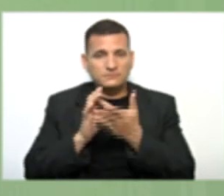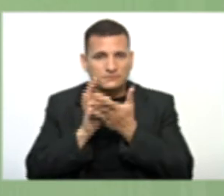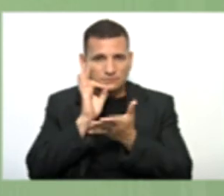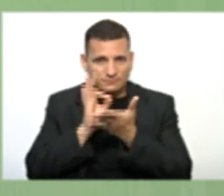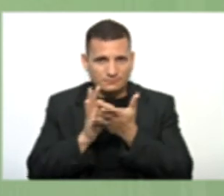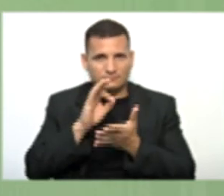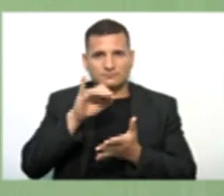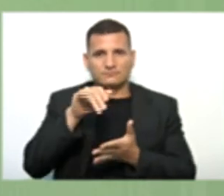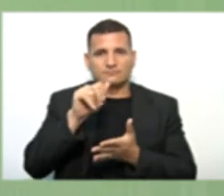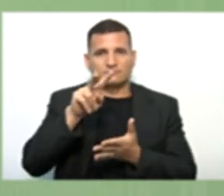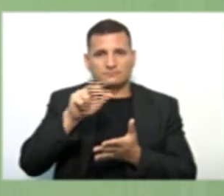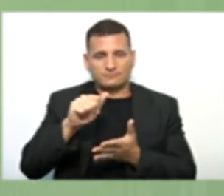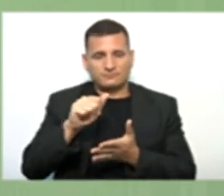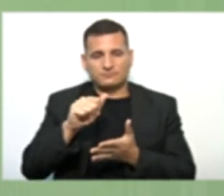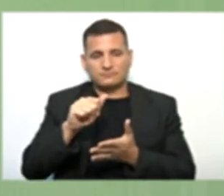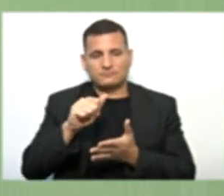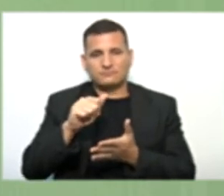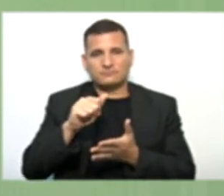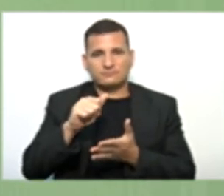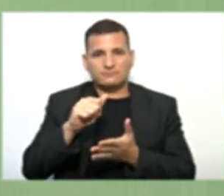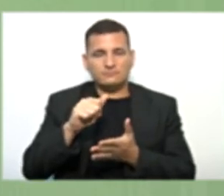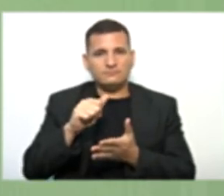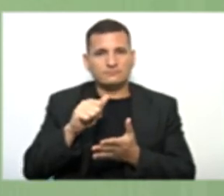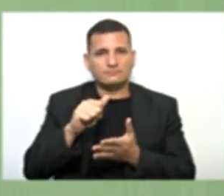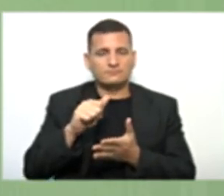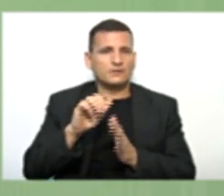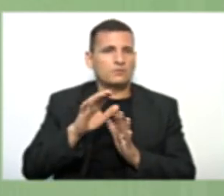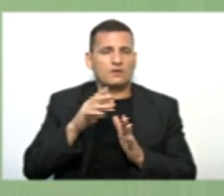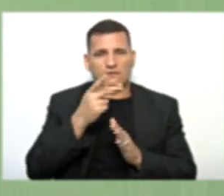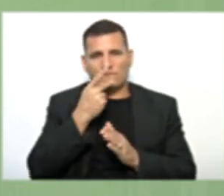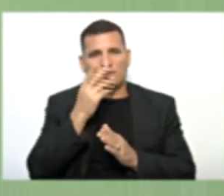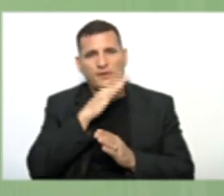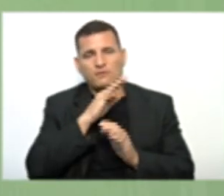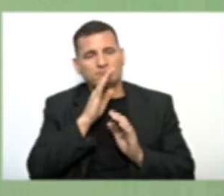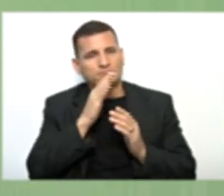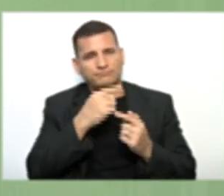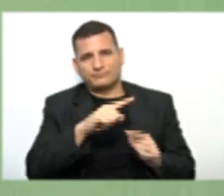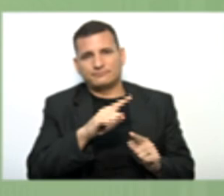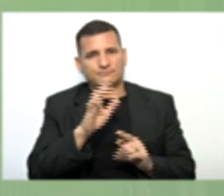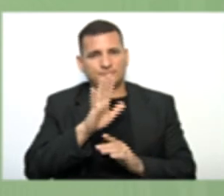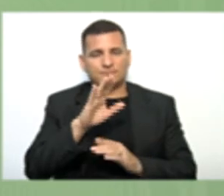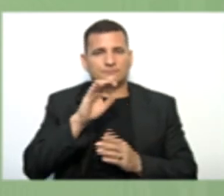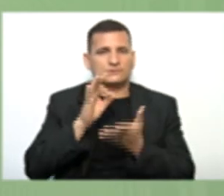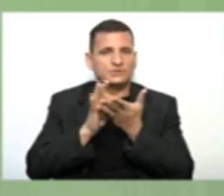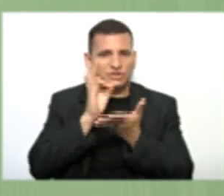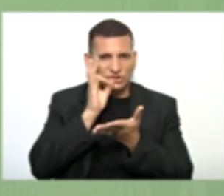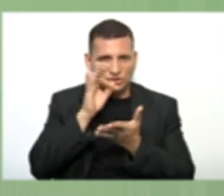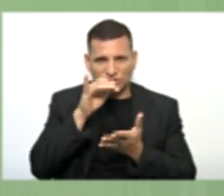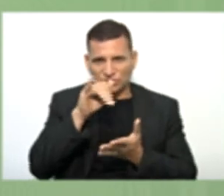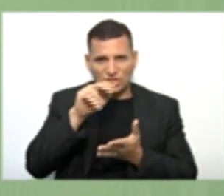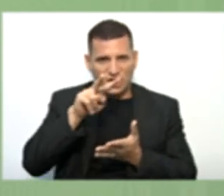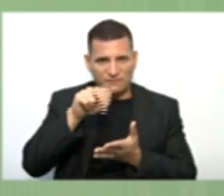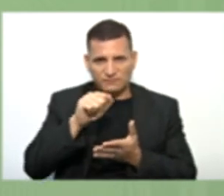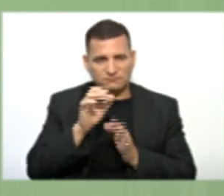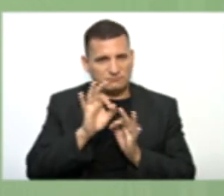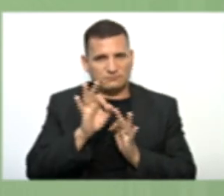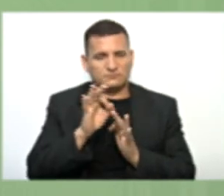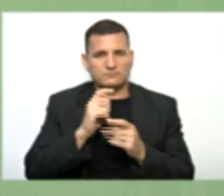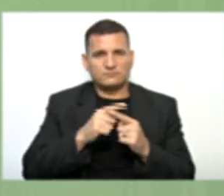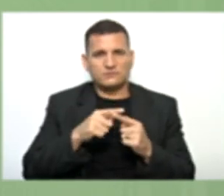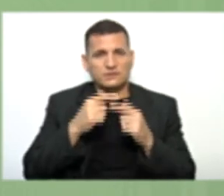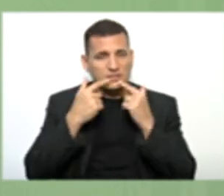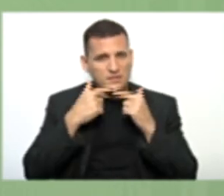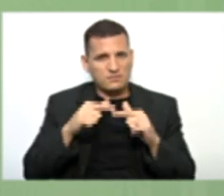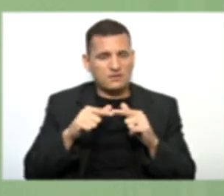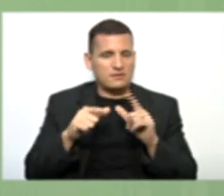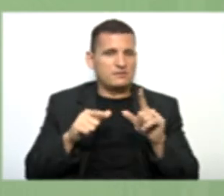desse jeito, seria um milagre, não é verdade, professor? Não é querer falar mal de Java, gente, de forma nenhuma, né? A gente não vai querer falar disso, né, professor? Com certeza. Até porque é a linguagem preferida sua, né,